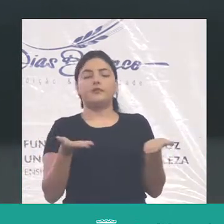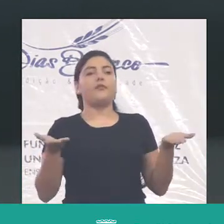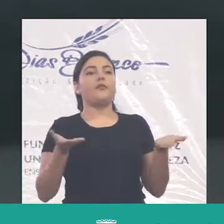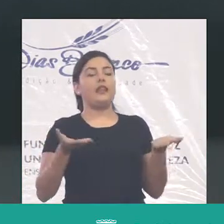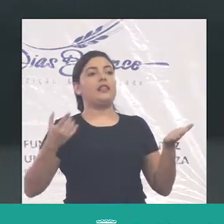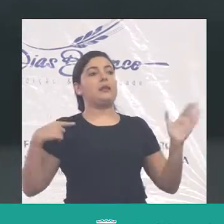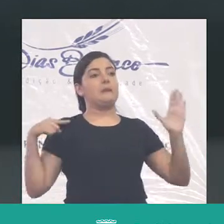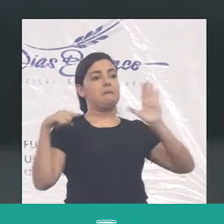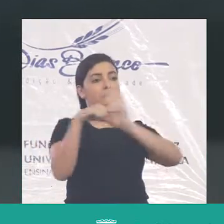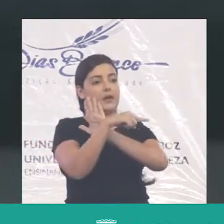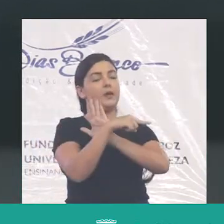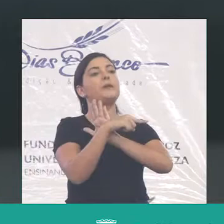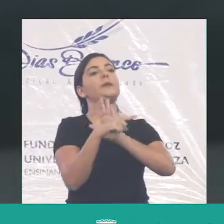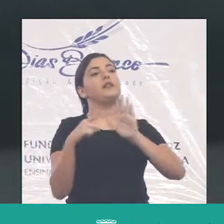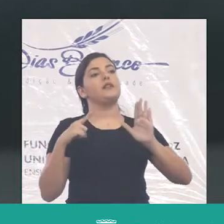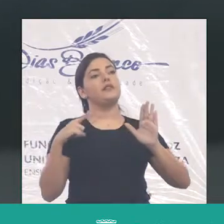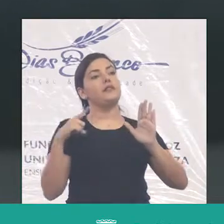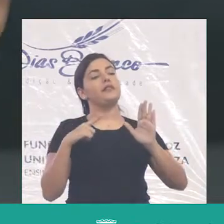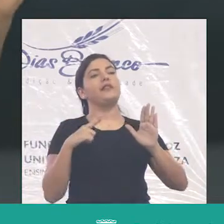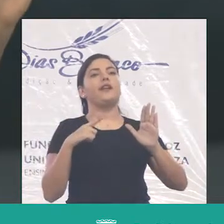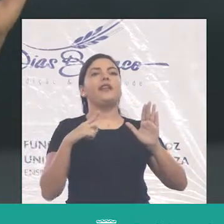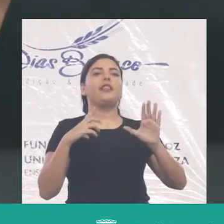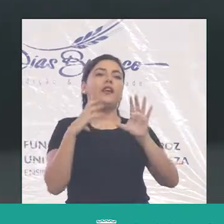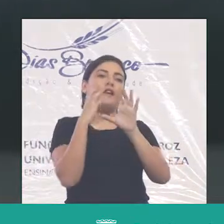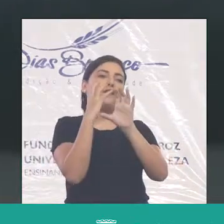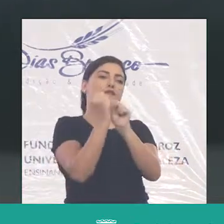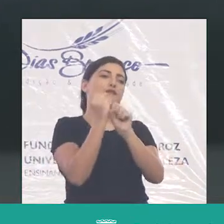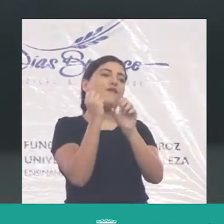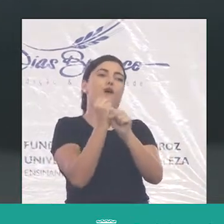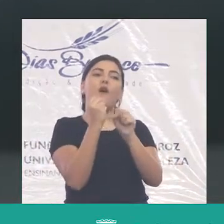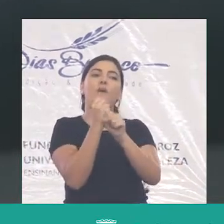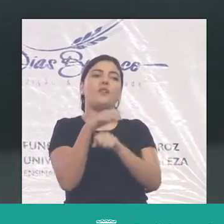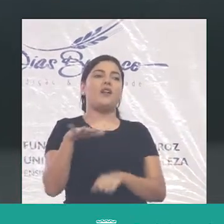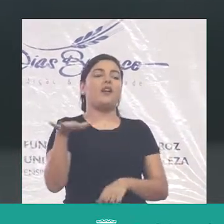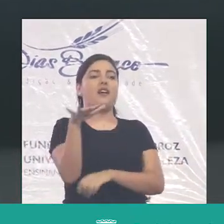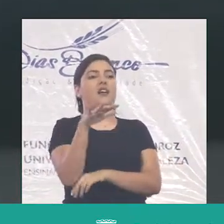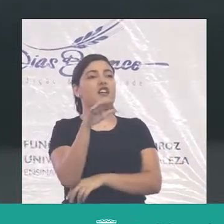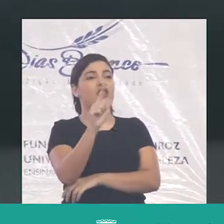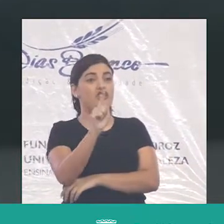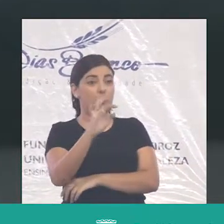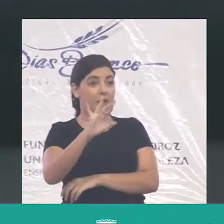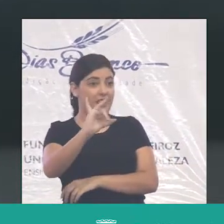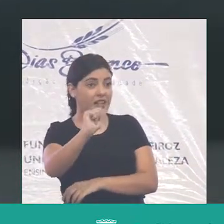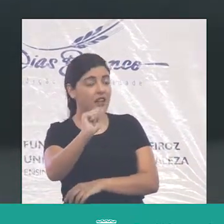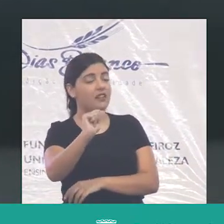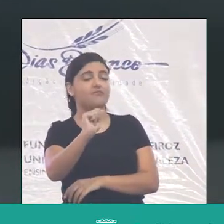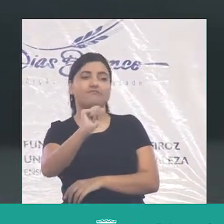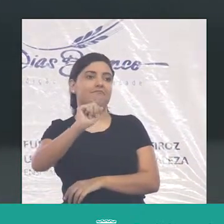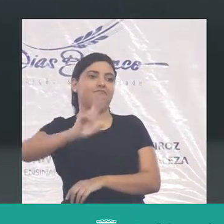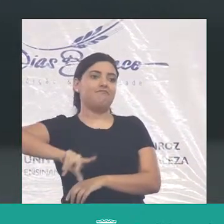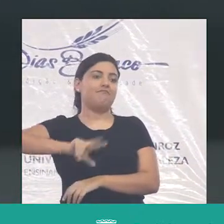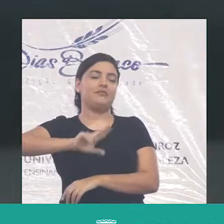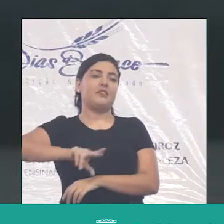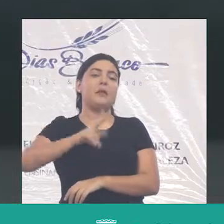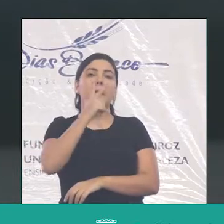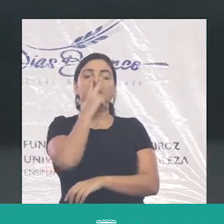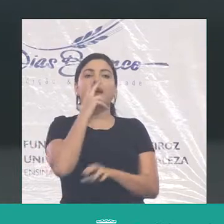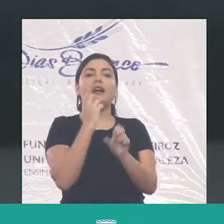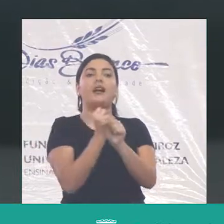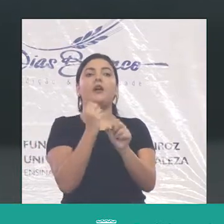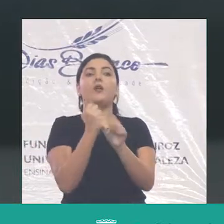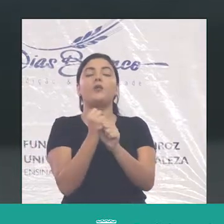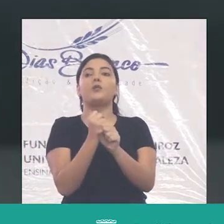essa questão envolve muitas fórmulas de geometria? Não. Essa questão envolve muito mais o